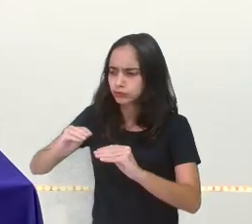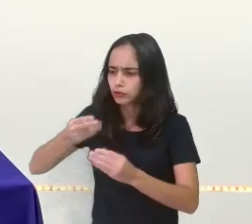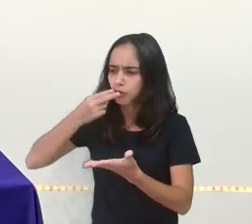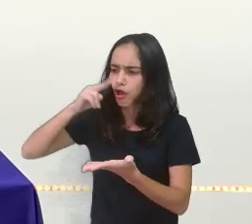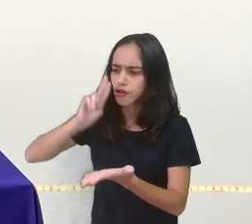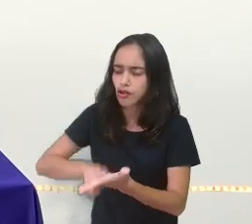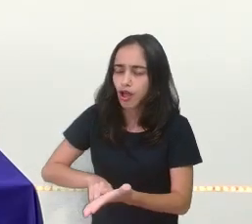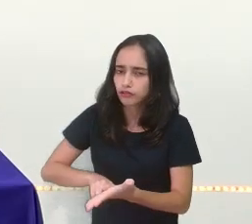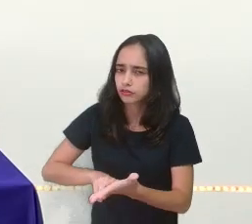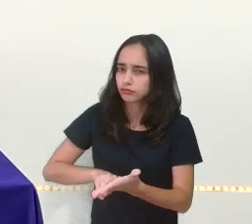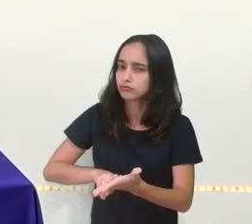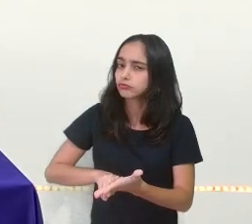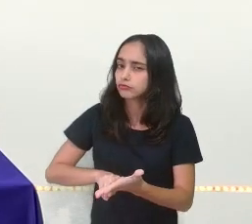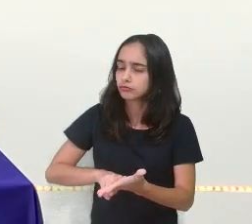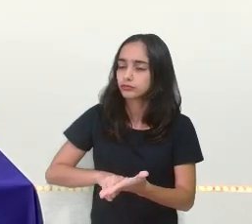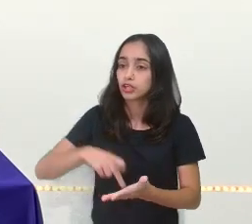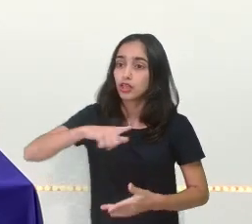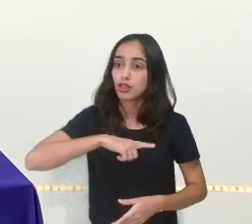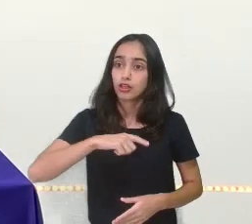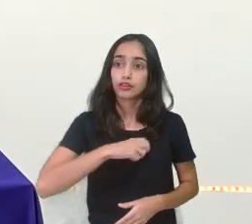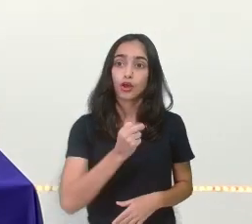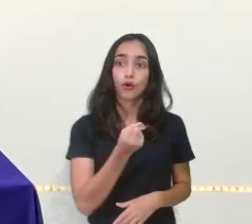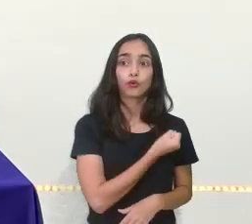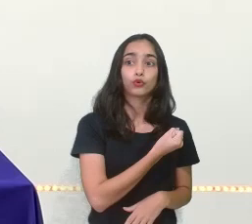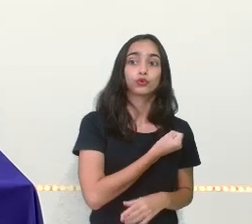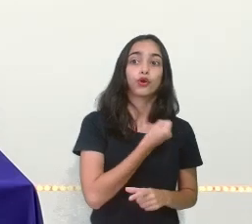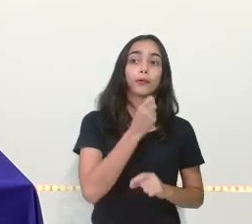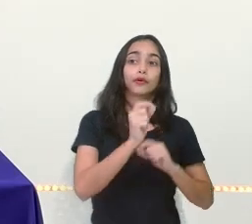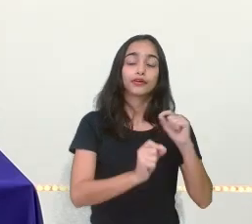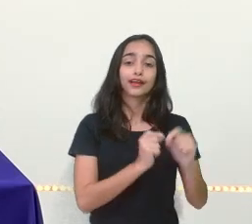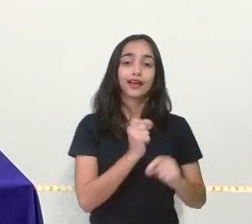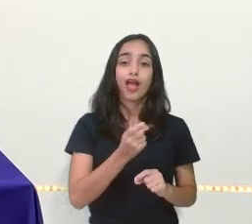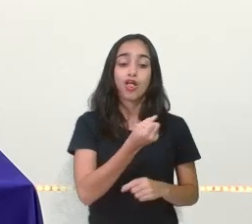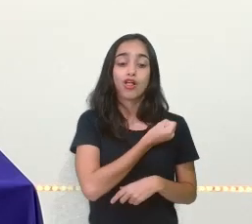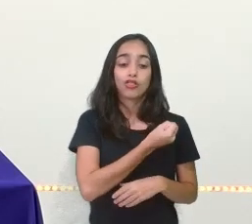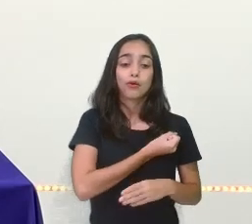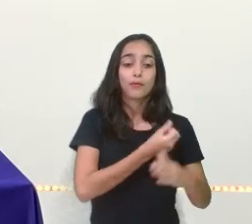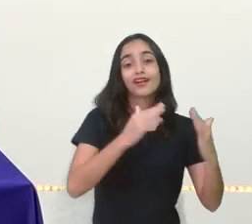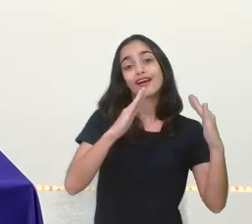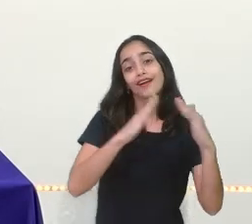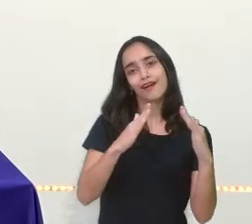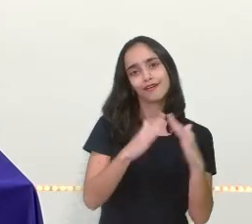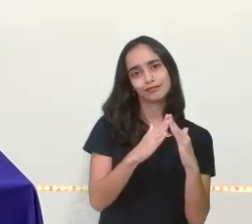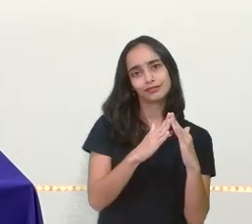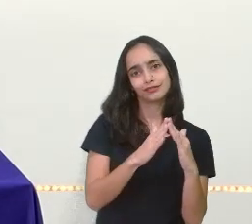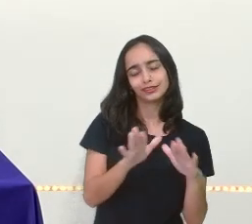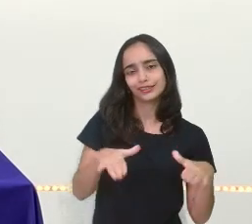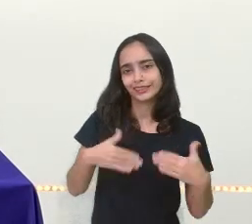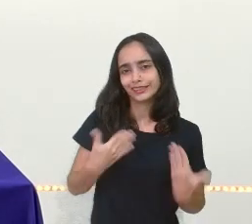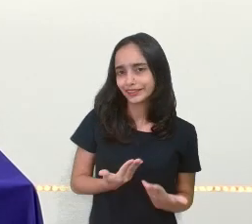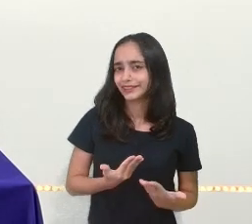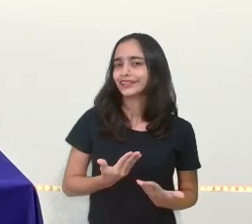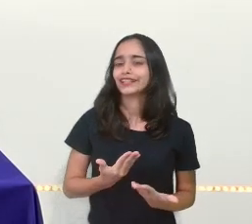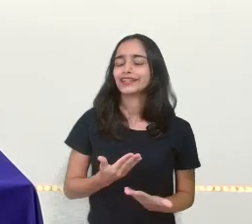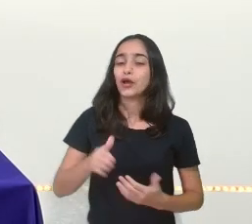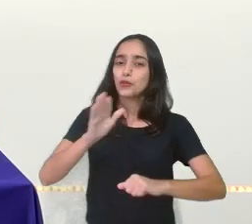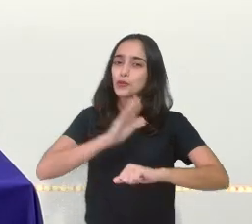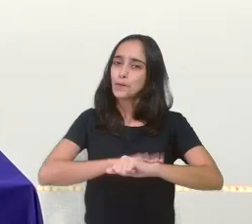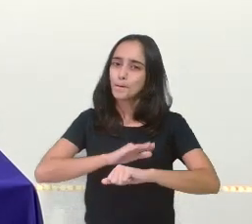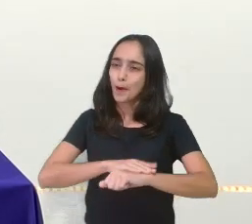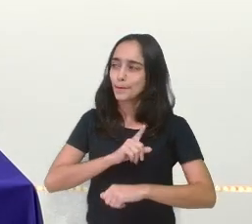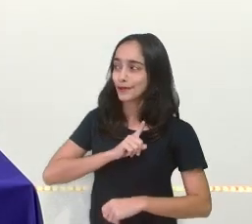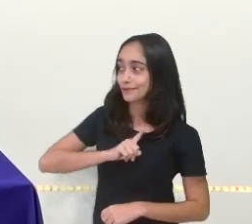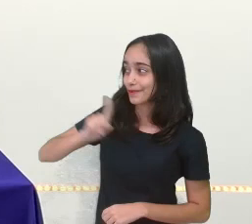correspondência, onde tem aqui, ó, o número da casa. Então, aqui, neste exato momento